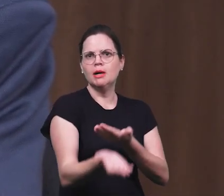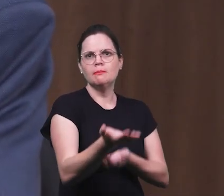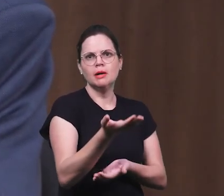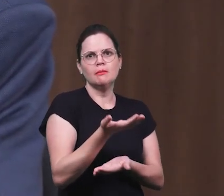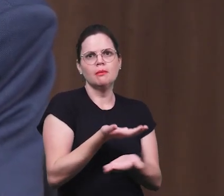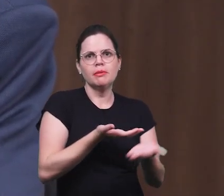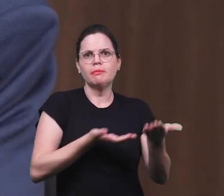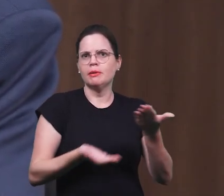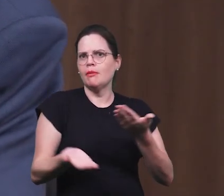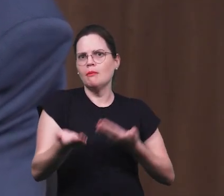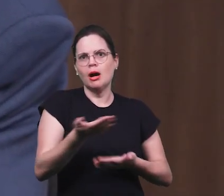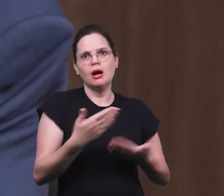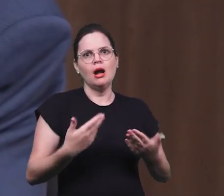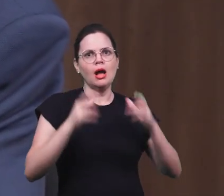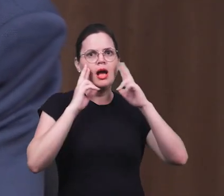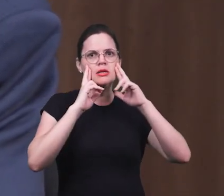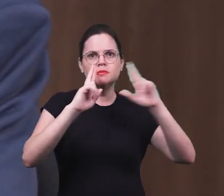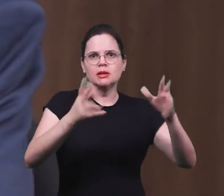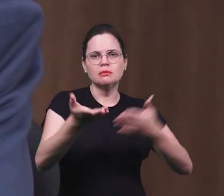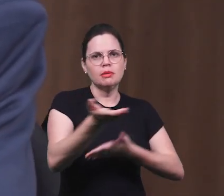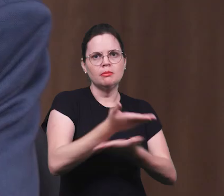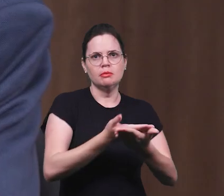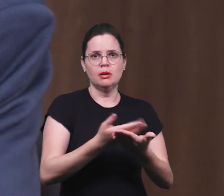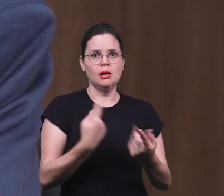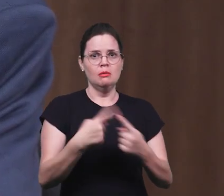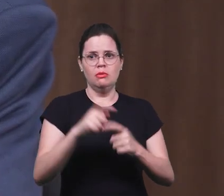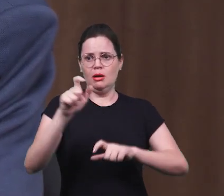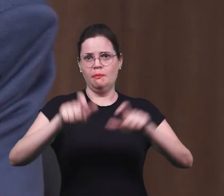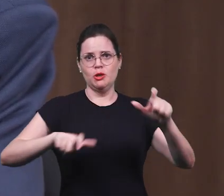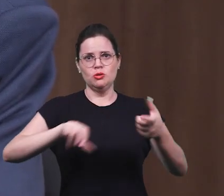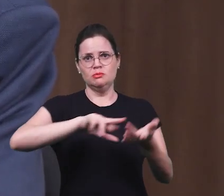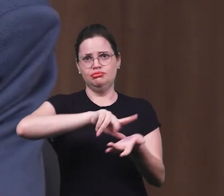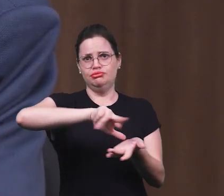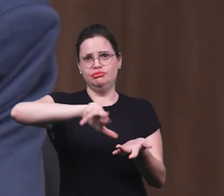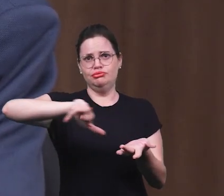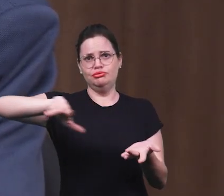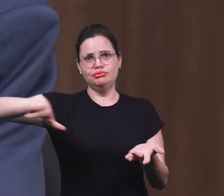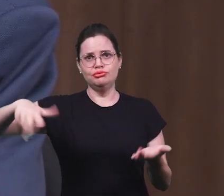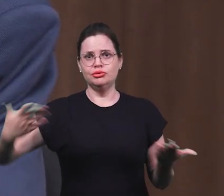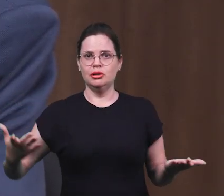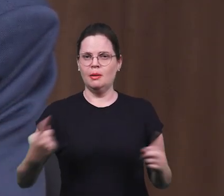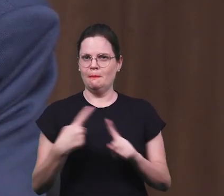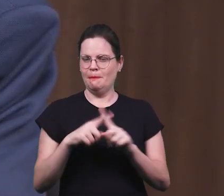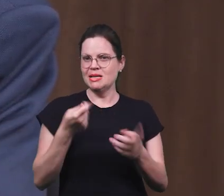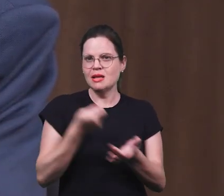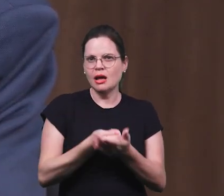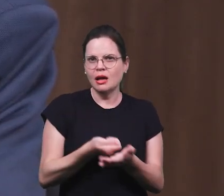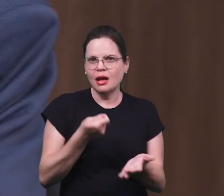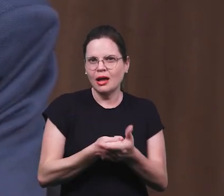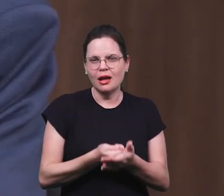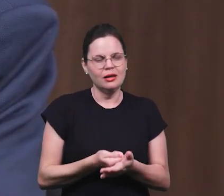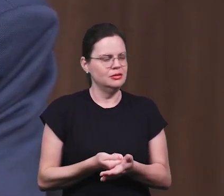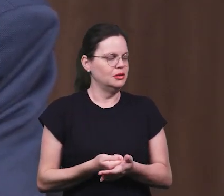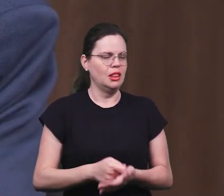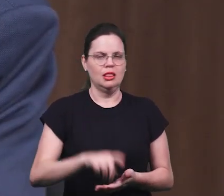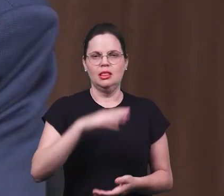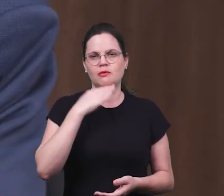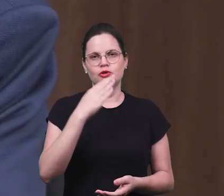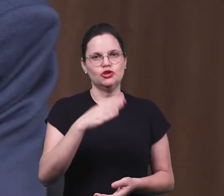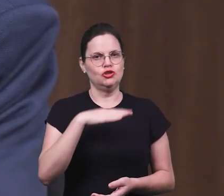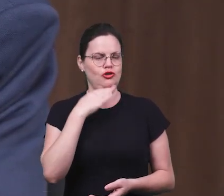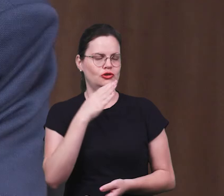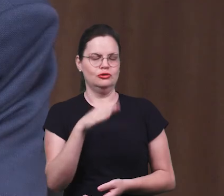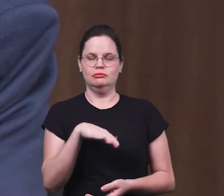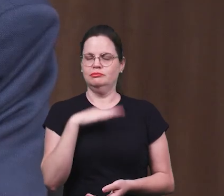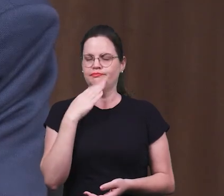em transformação, outros já transformados, outros já mudaram. Agora, exigências demais não vai funcionar na igreja, não vai funcionar